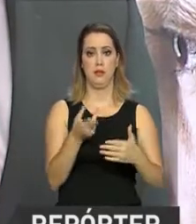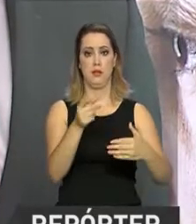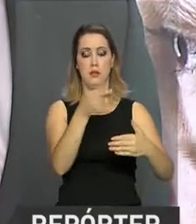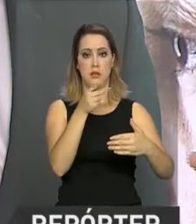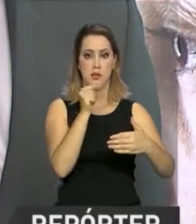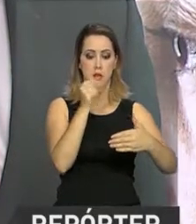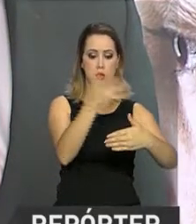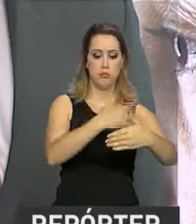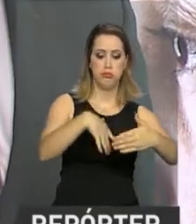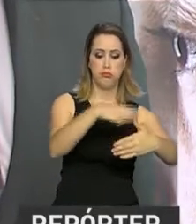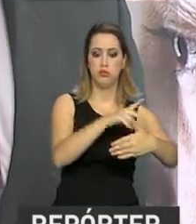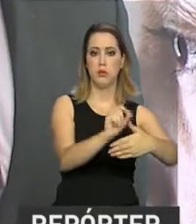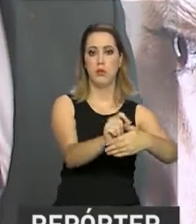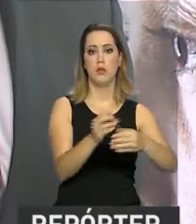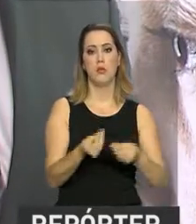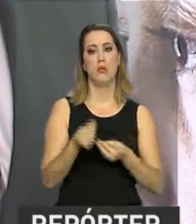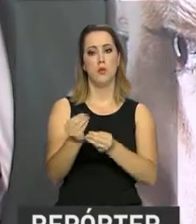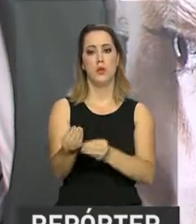também